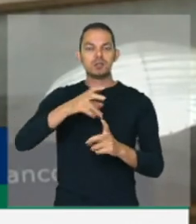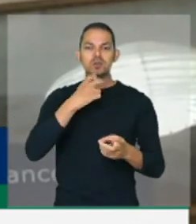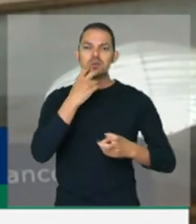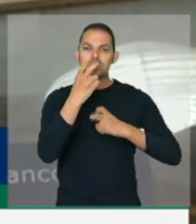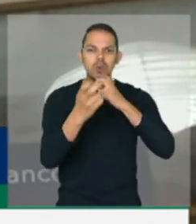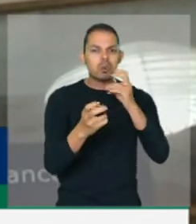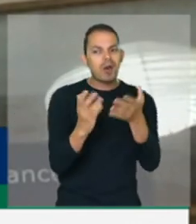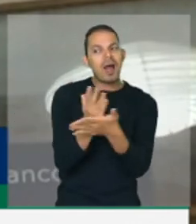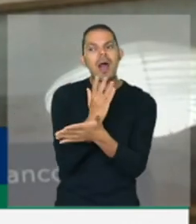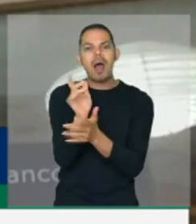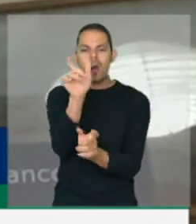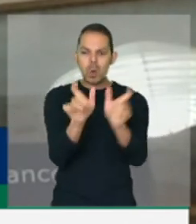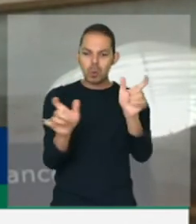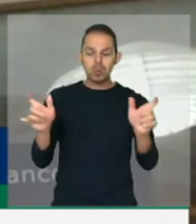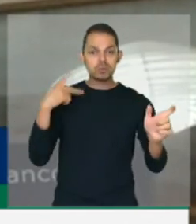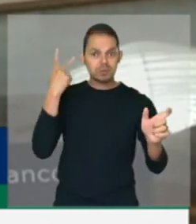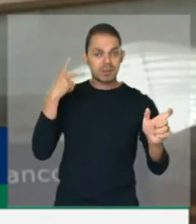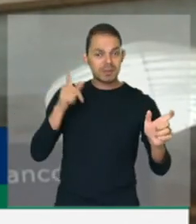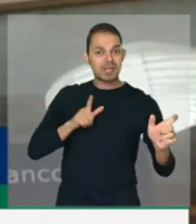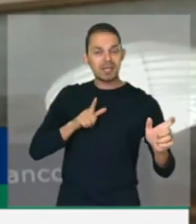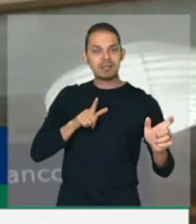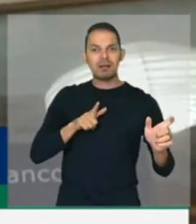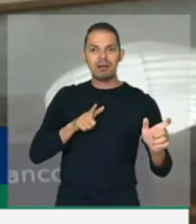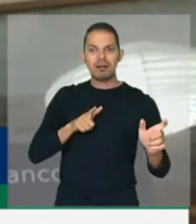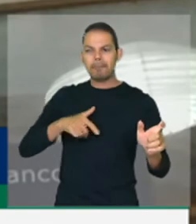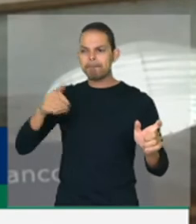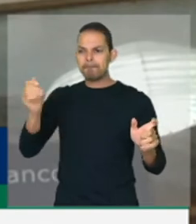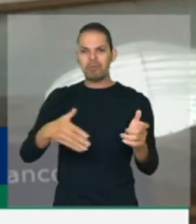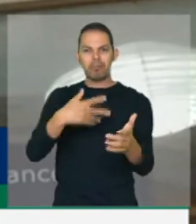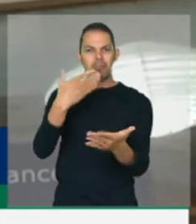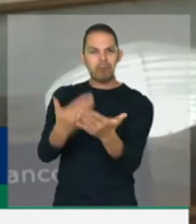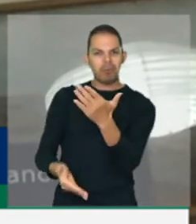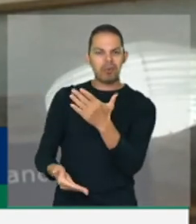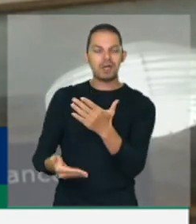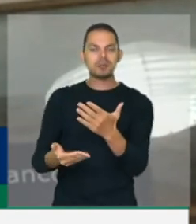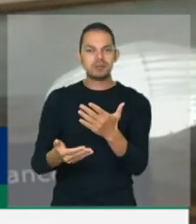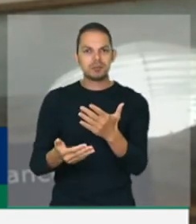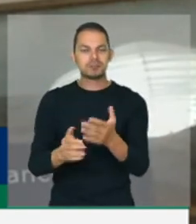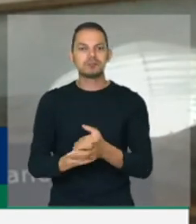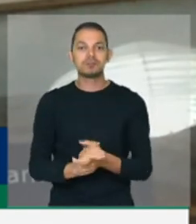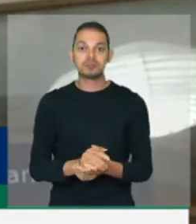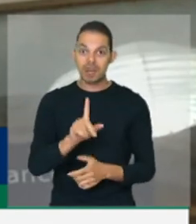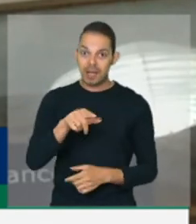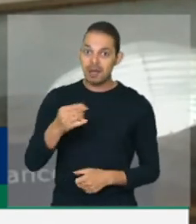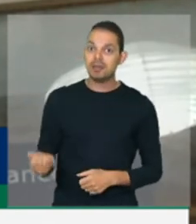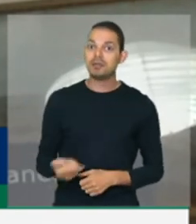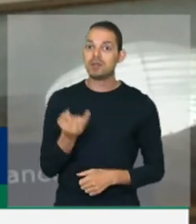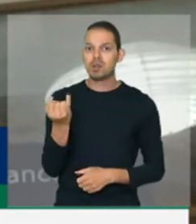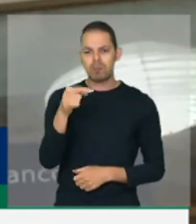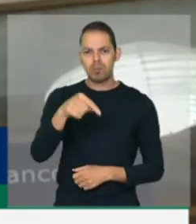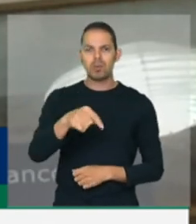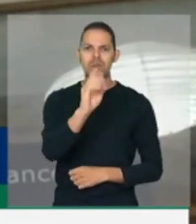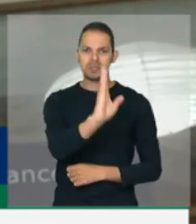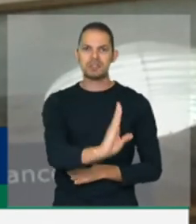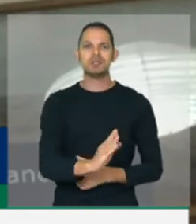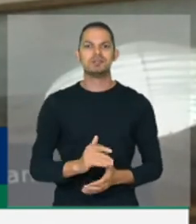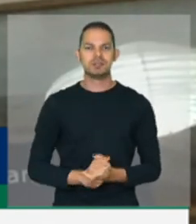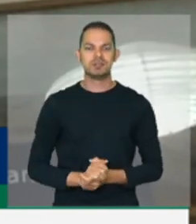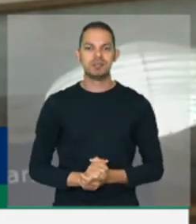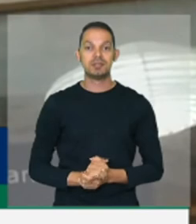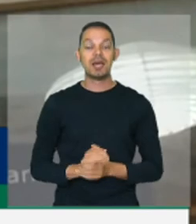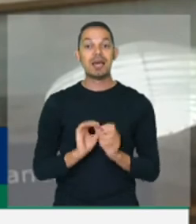alguns desses parlamentares derrotados de forma flagrorosa hoje. Isso é importante para esse país.